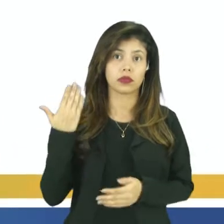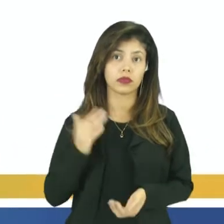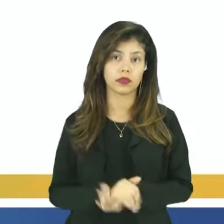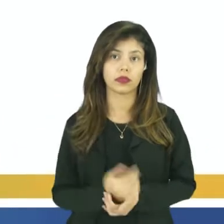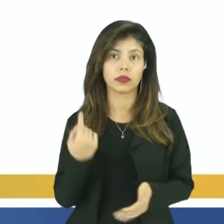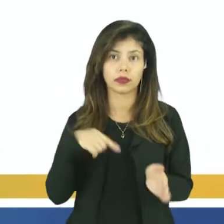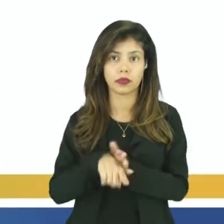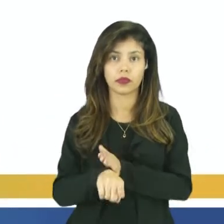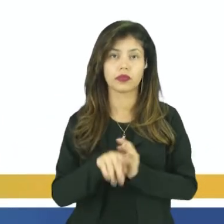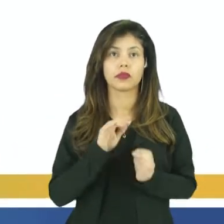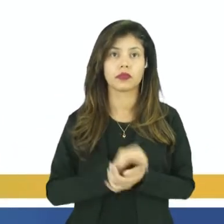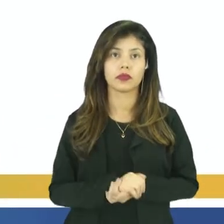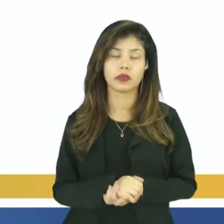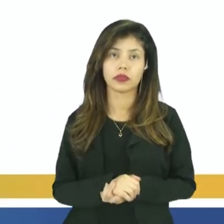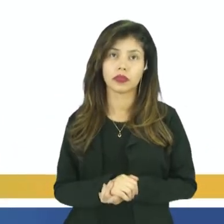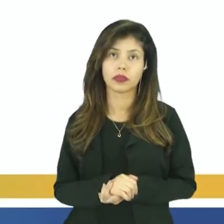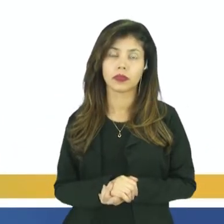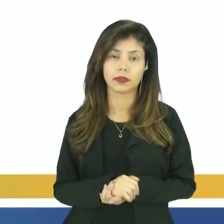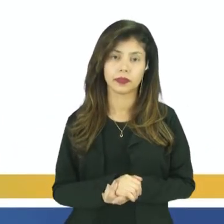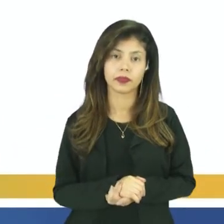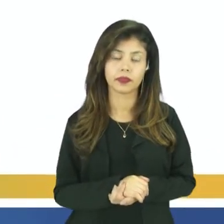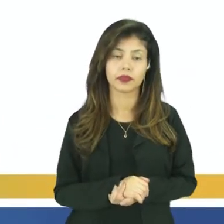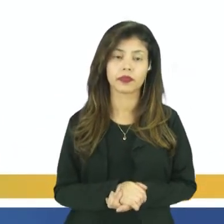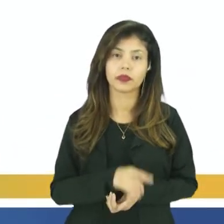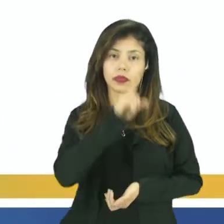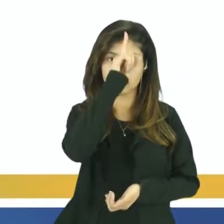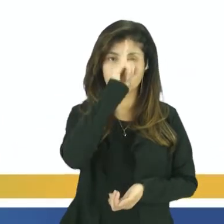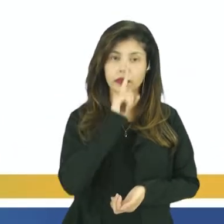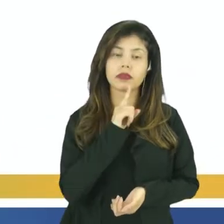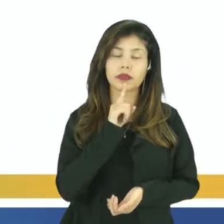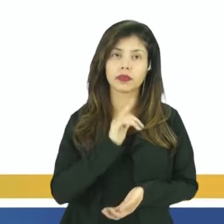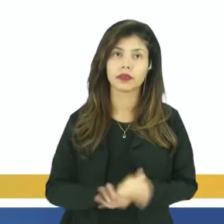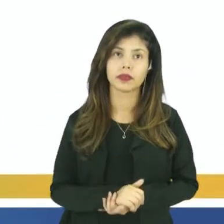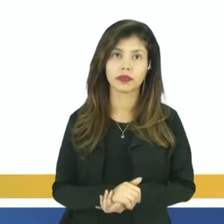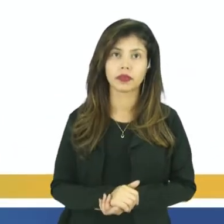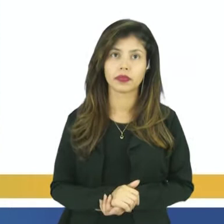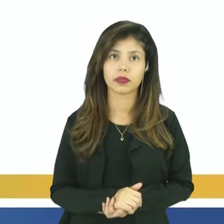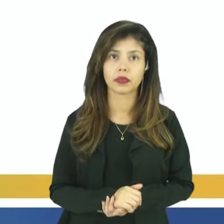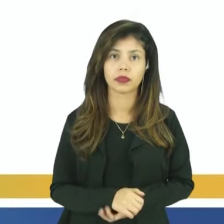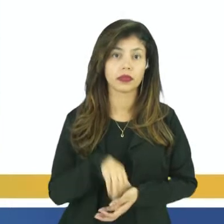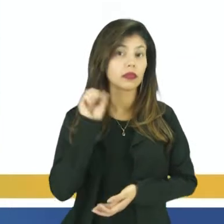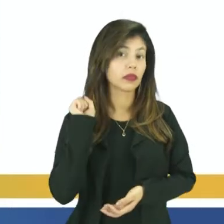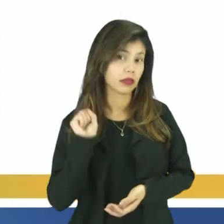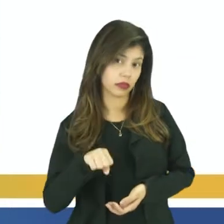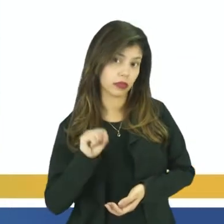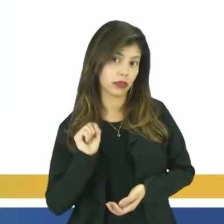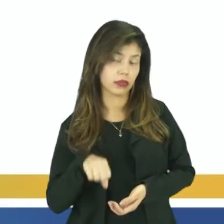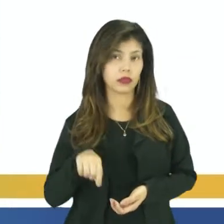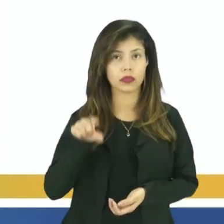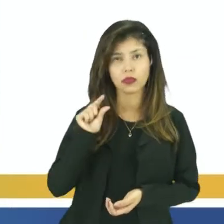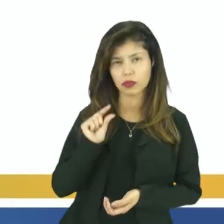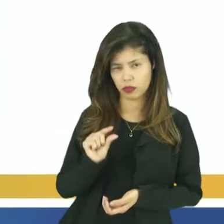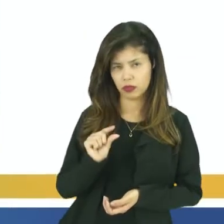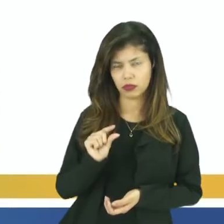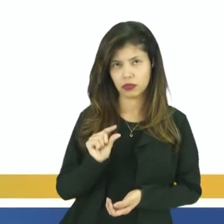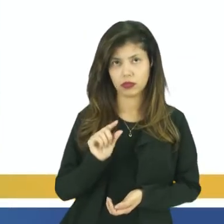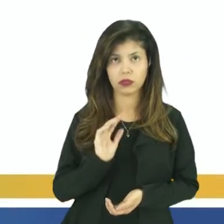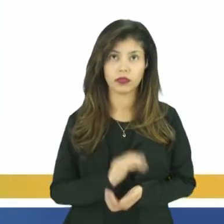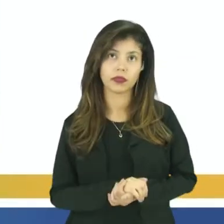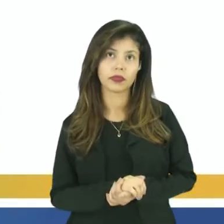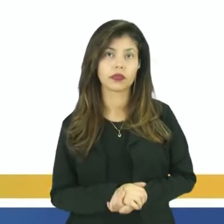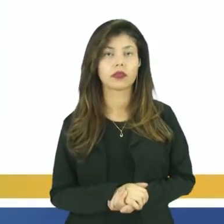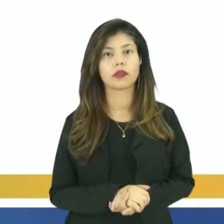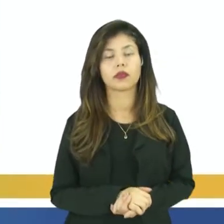anteriormente. O gráfico de linha de cor amarela está representando o sim, o